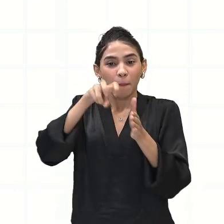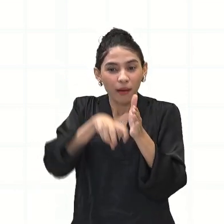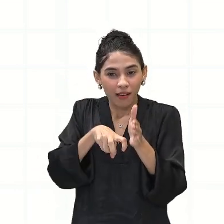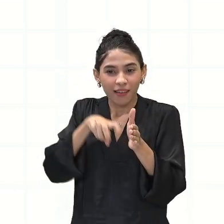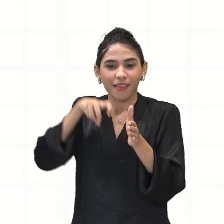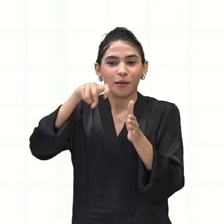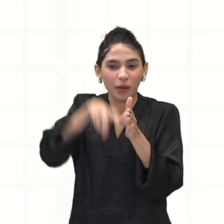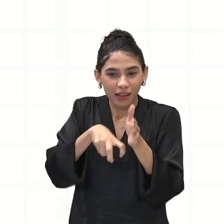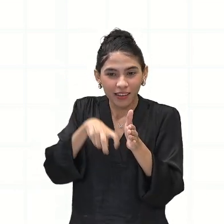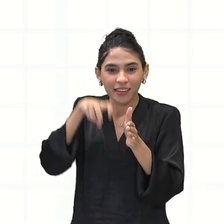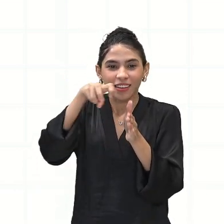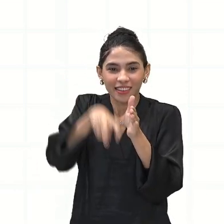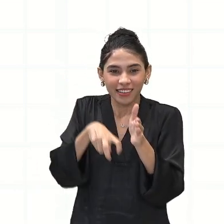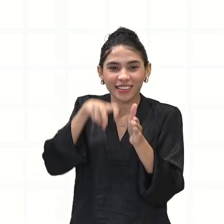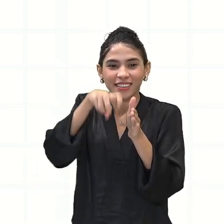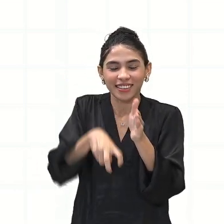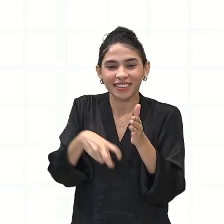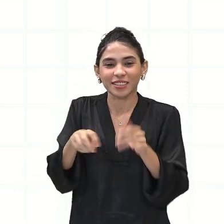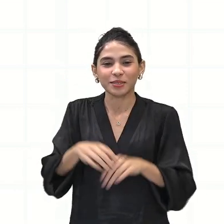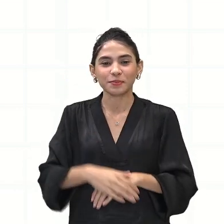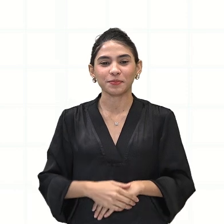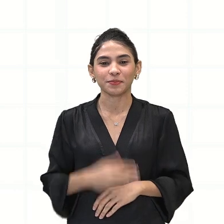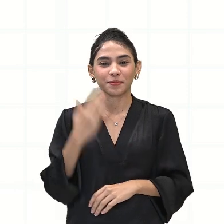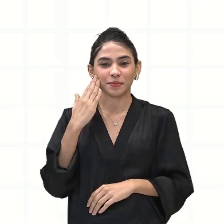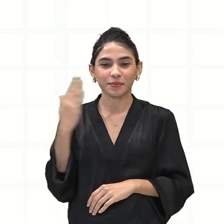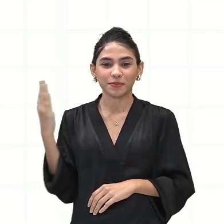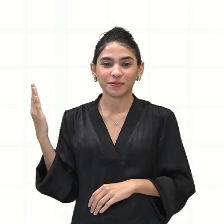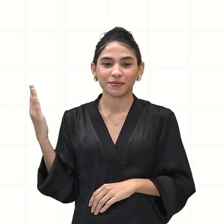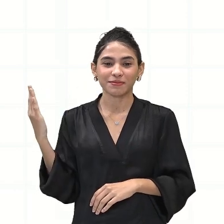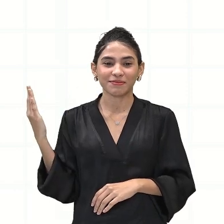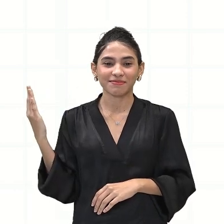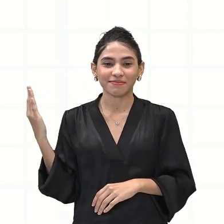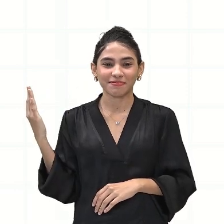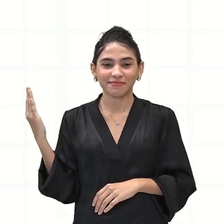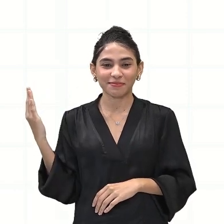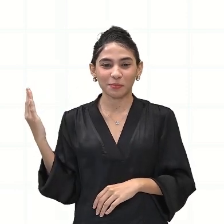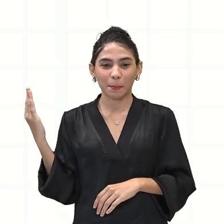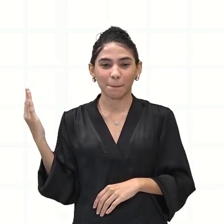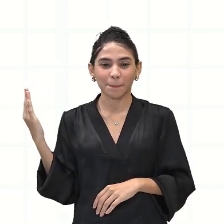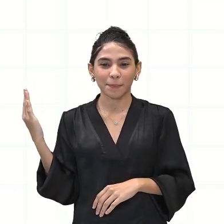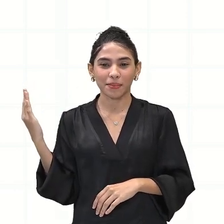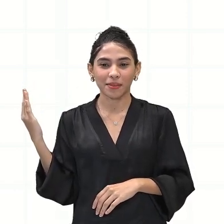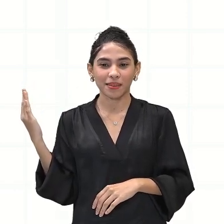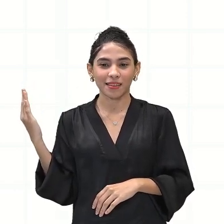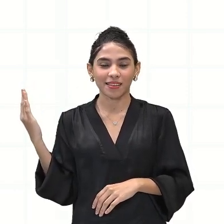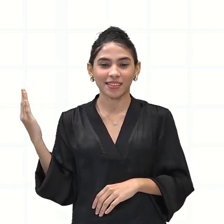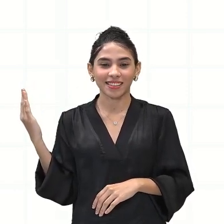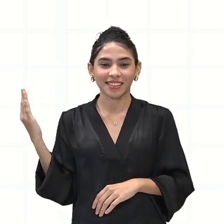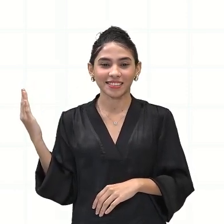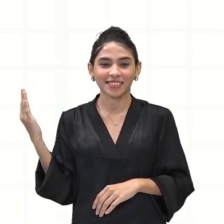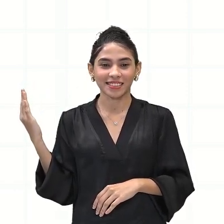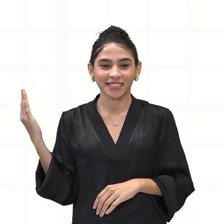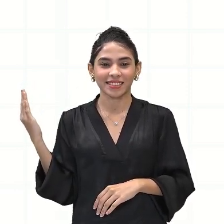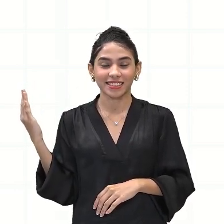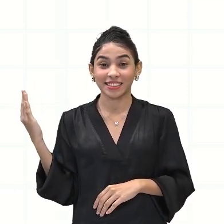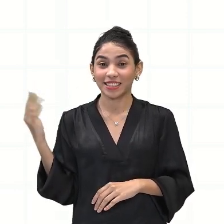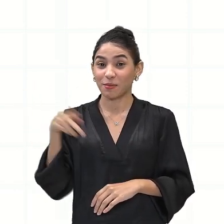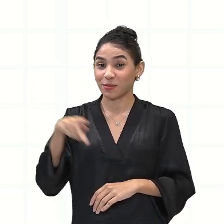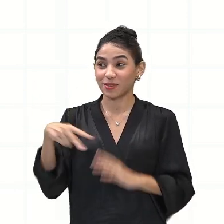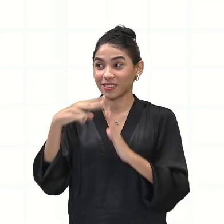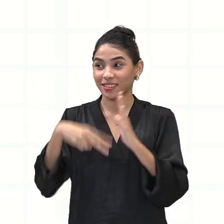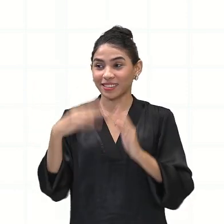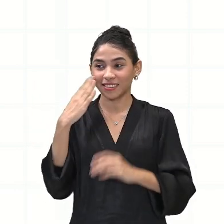com pão, café com pão. Virgem Maria, que foi isso, maquinista? Agora sim, café com pão, agora sim.